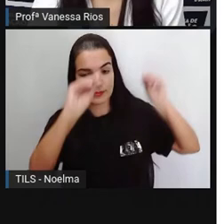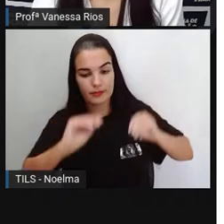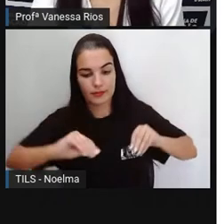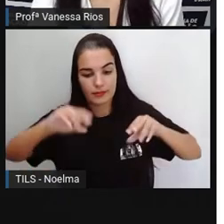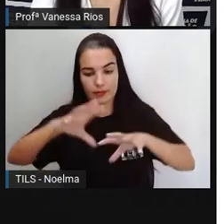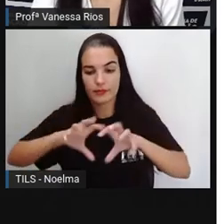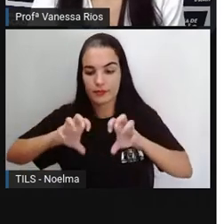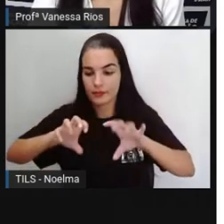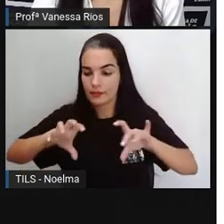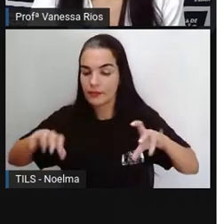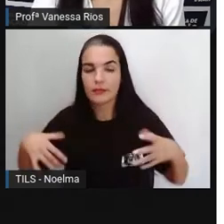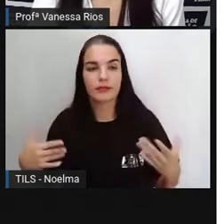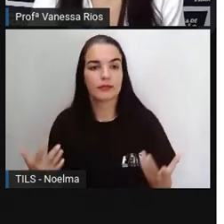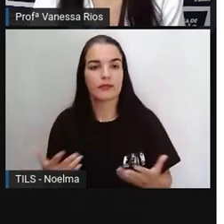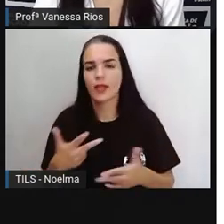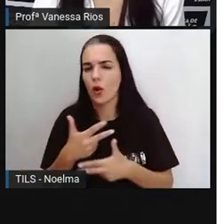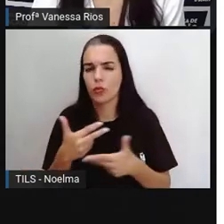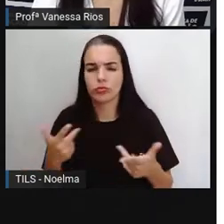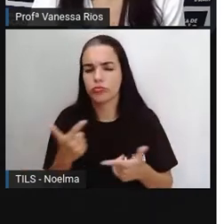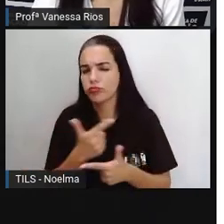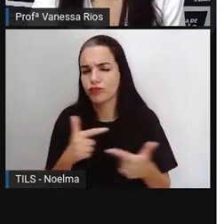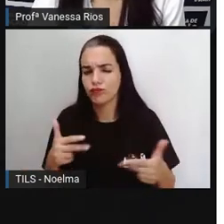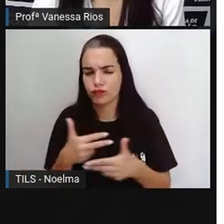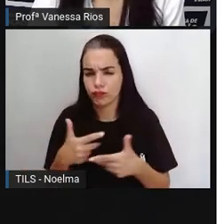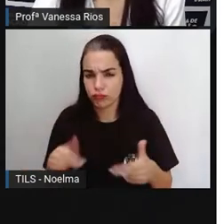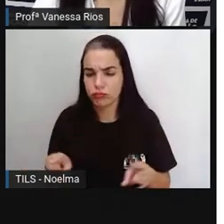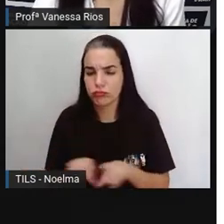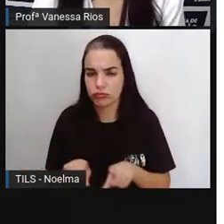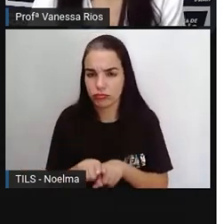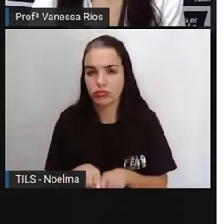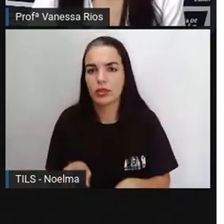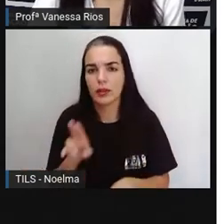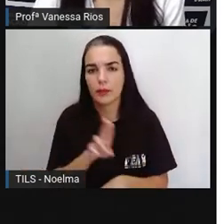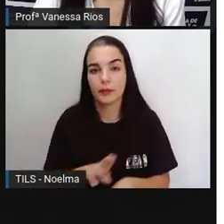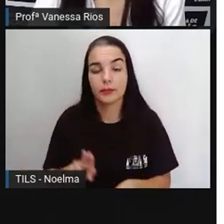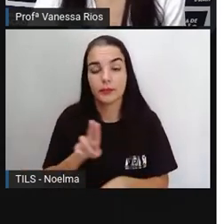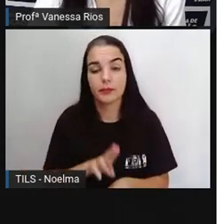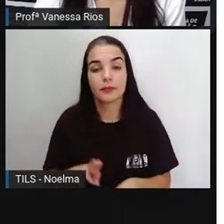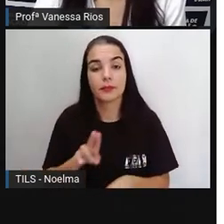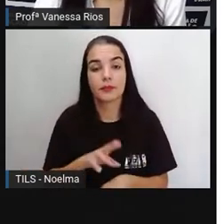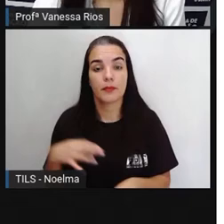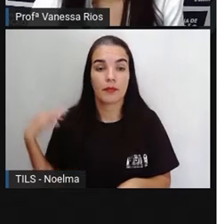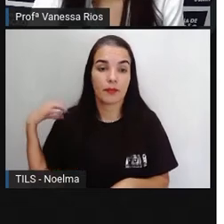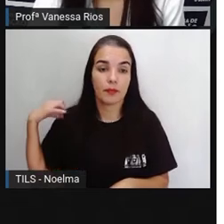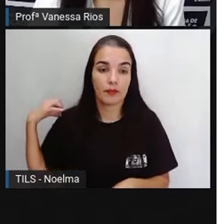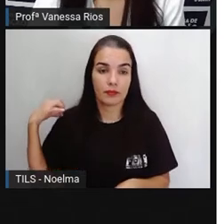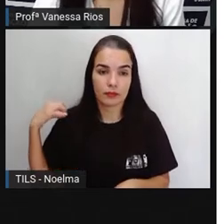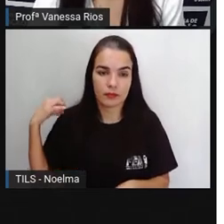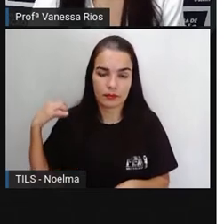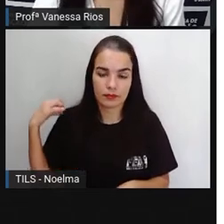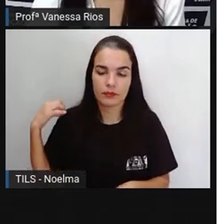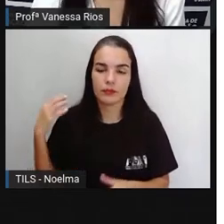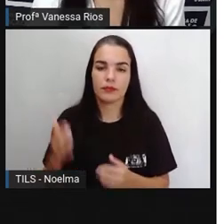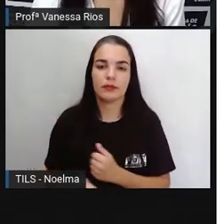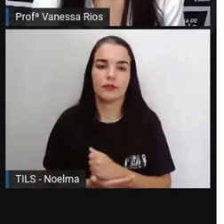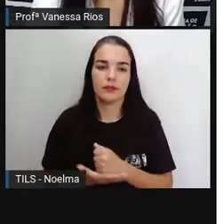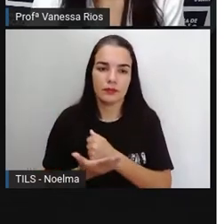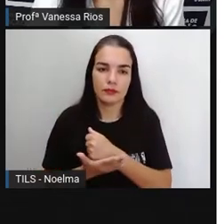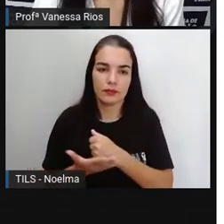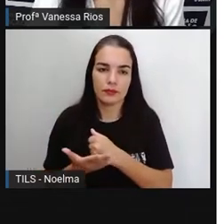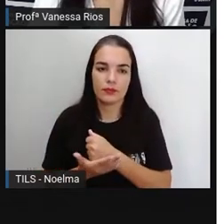sofá ou e outros objetos também que a gente percebe aí os tecidos como